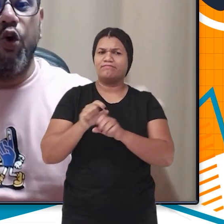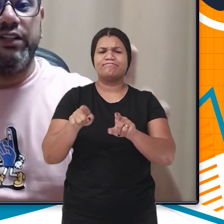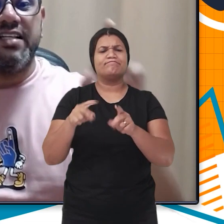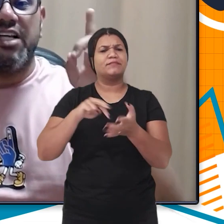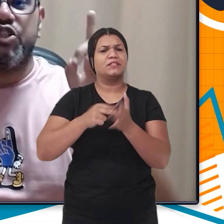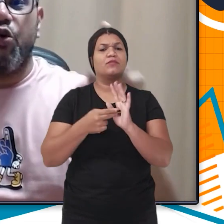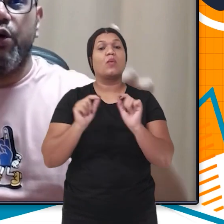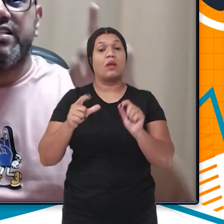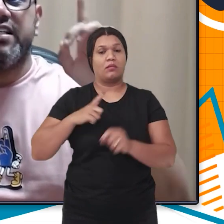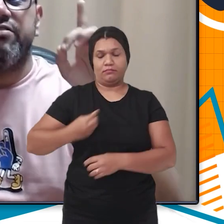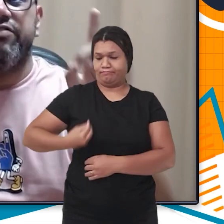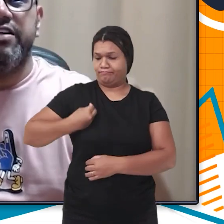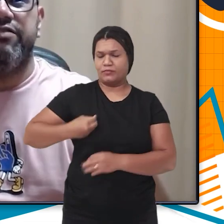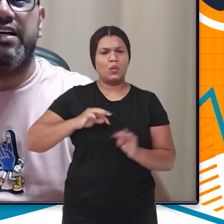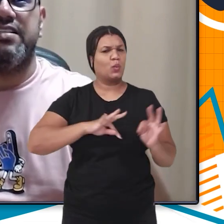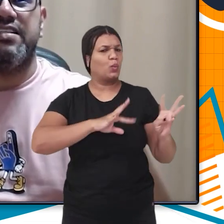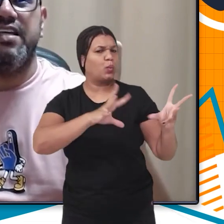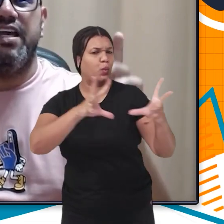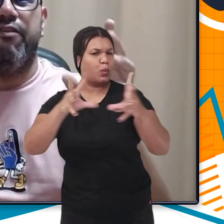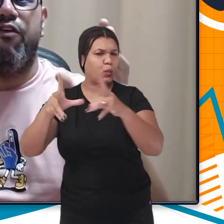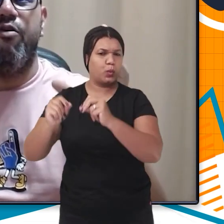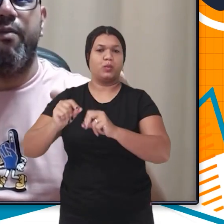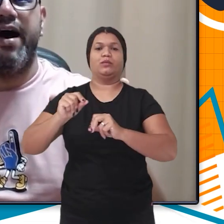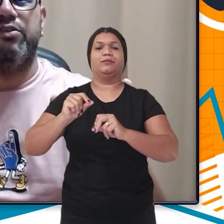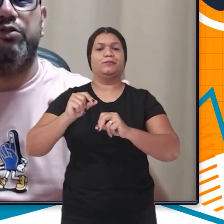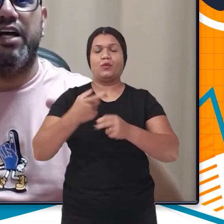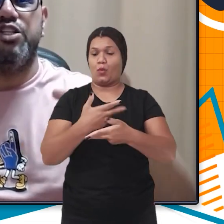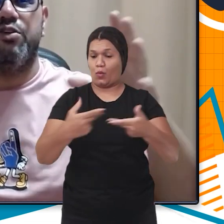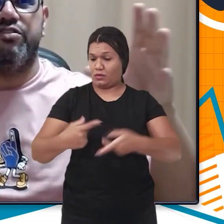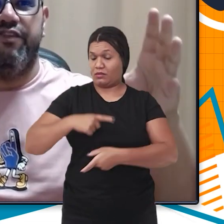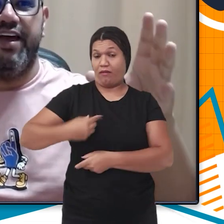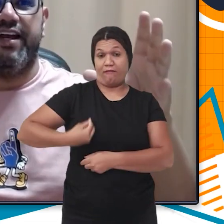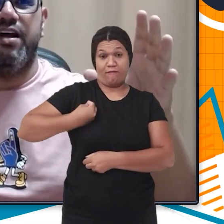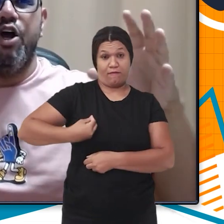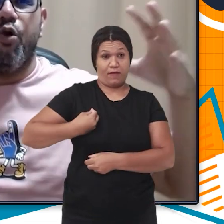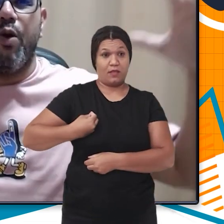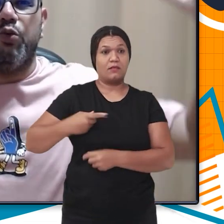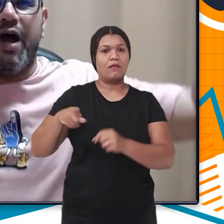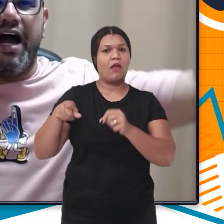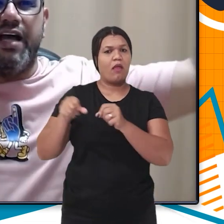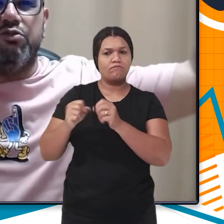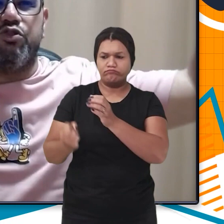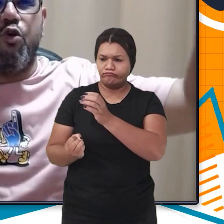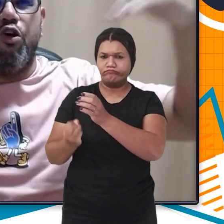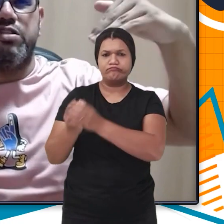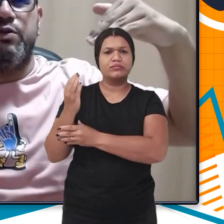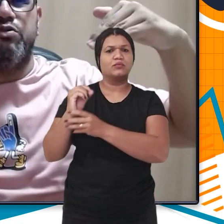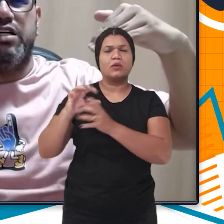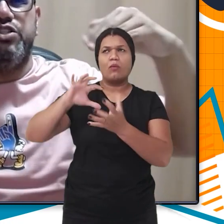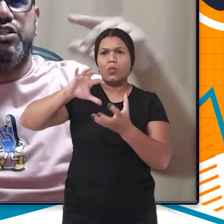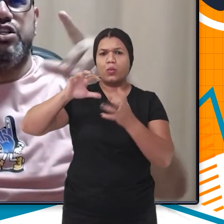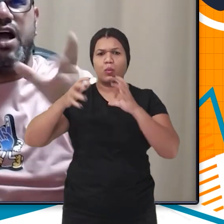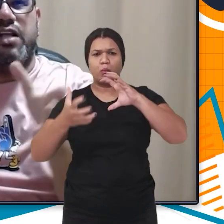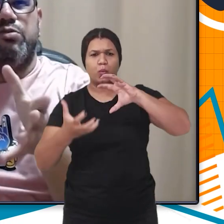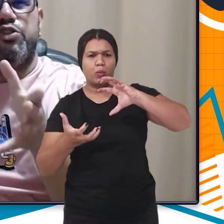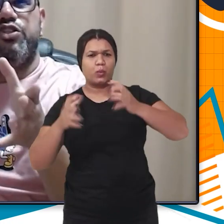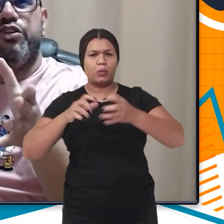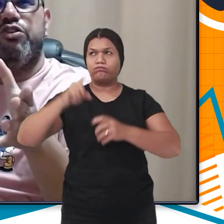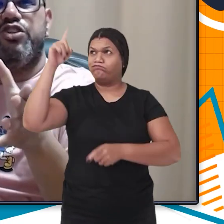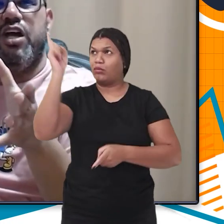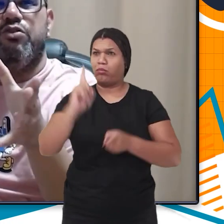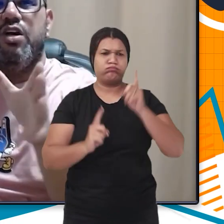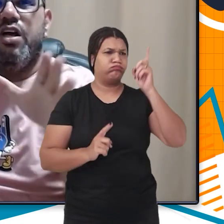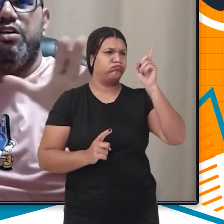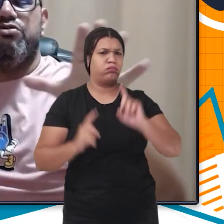em todas as coisas vivas. Ele é formado na atmosfera quando raios cósmicos atingem átomos